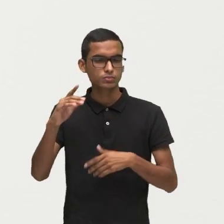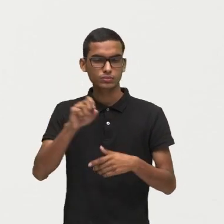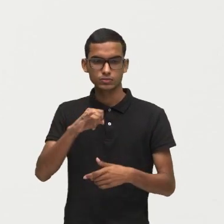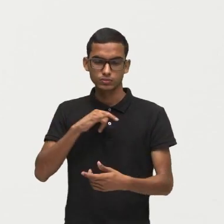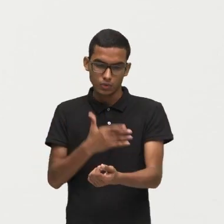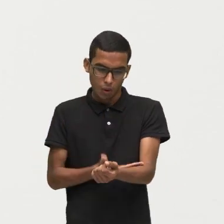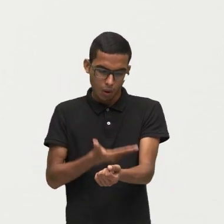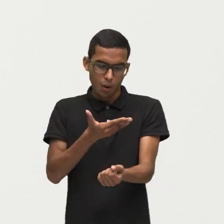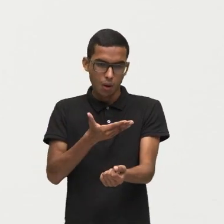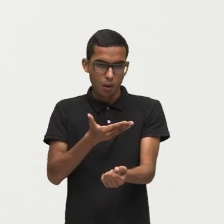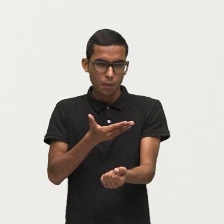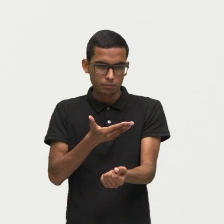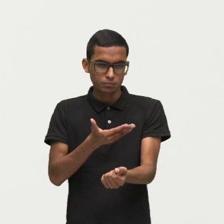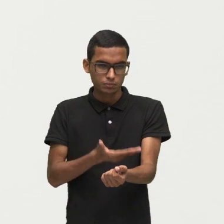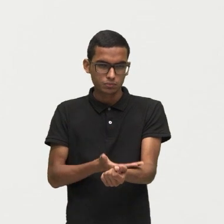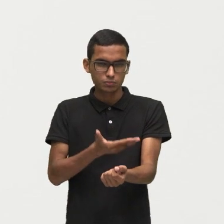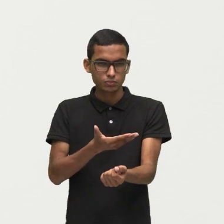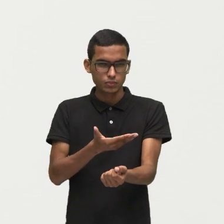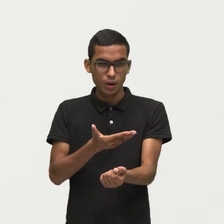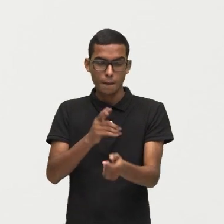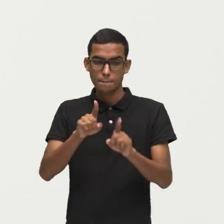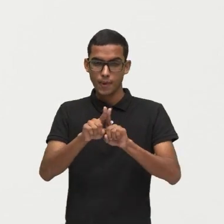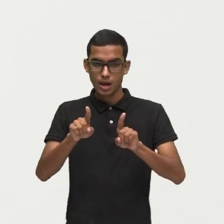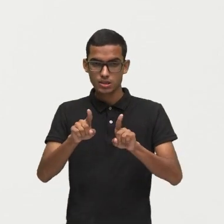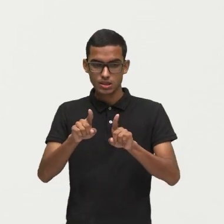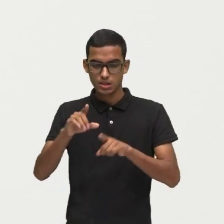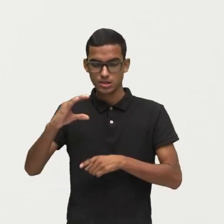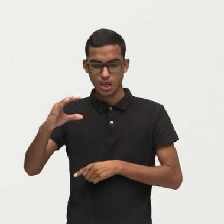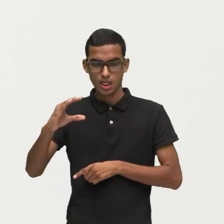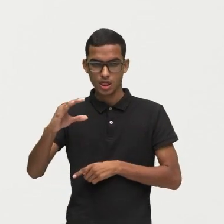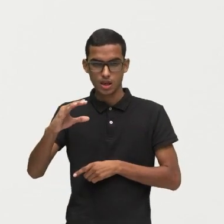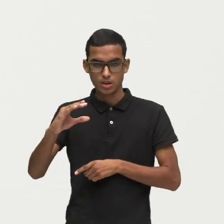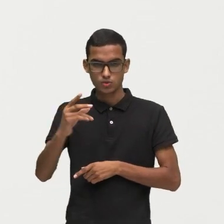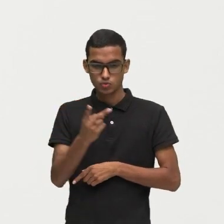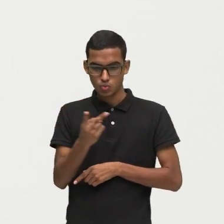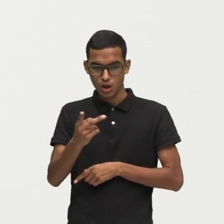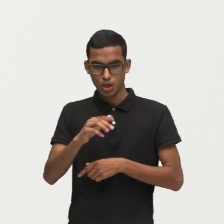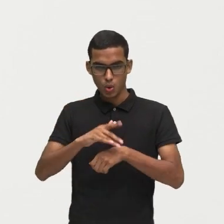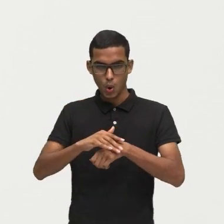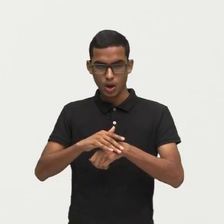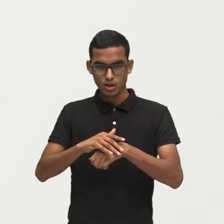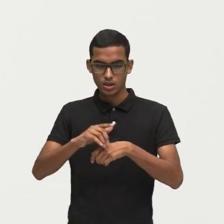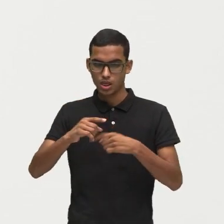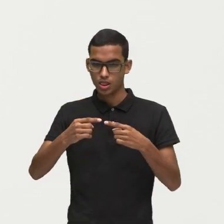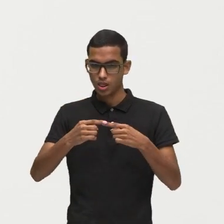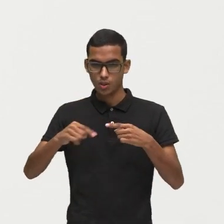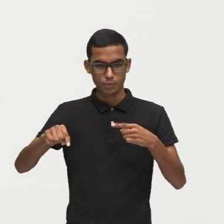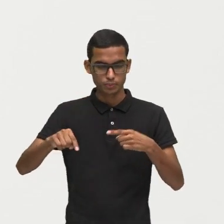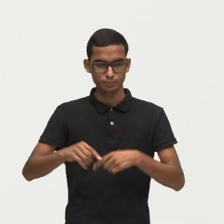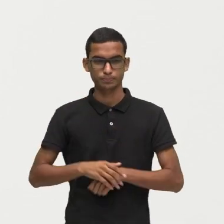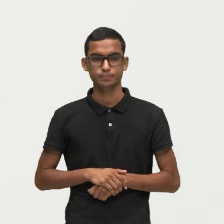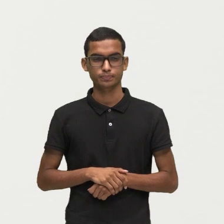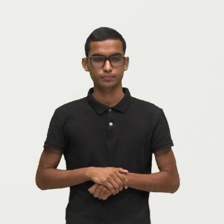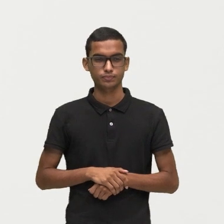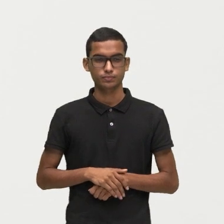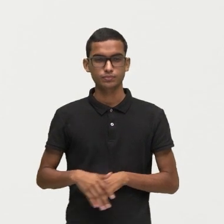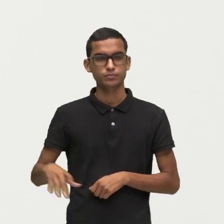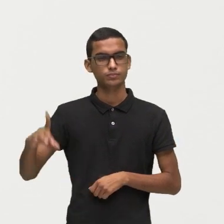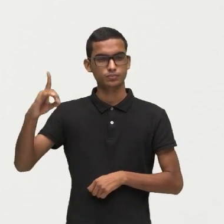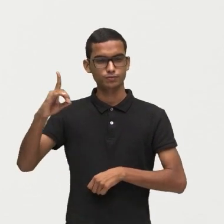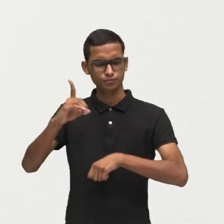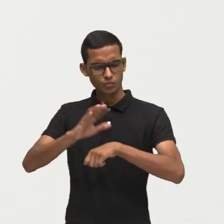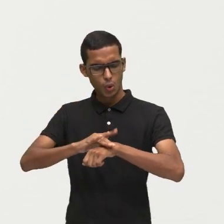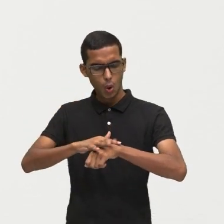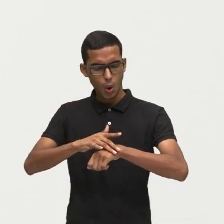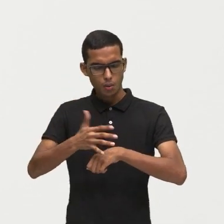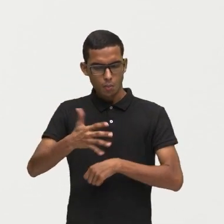hipertensão, todavia não são doenças causadas especificamente pela hipertensão. O mal de Parkinson é